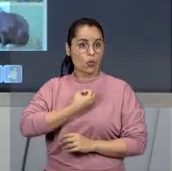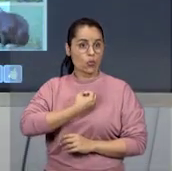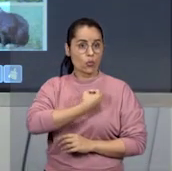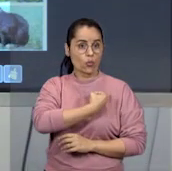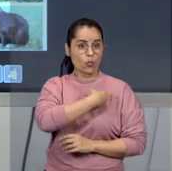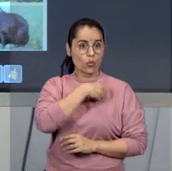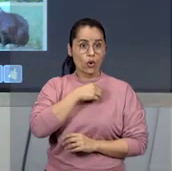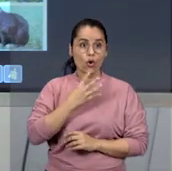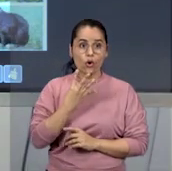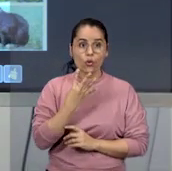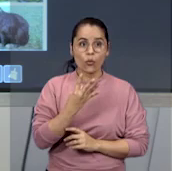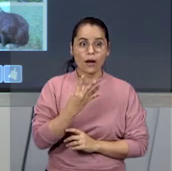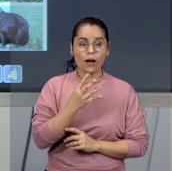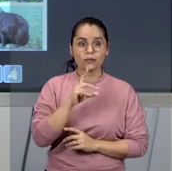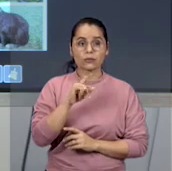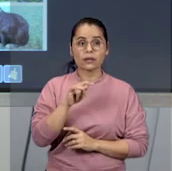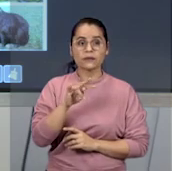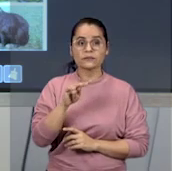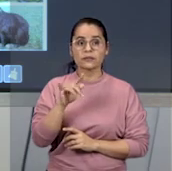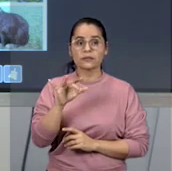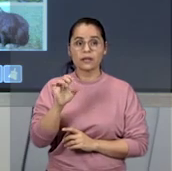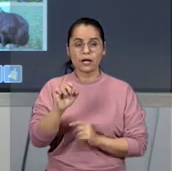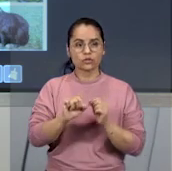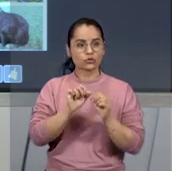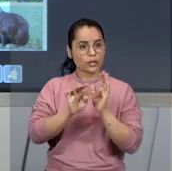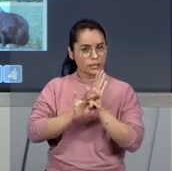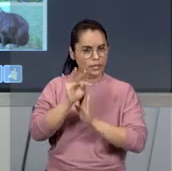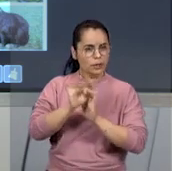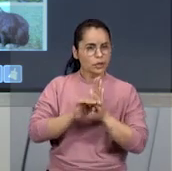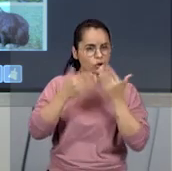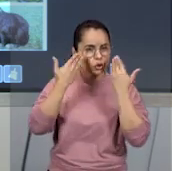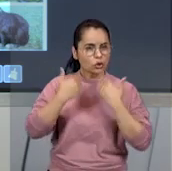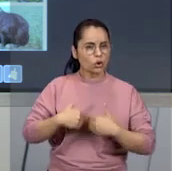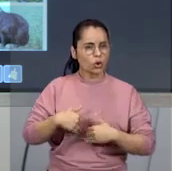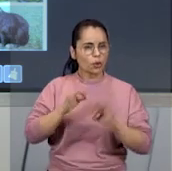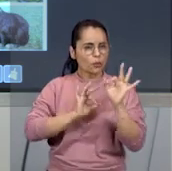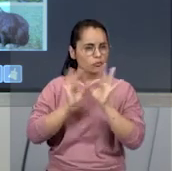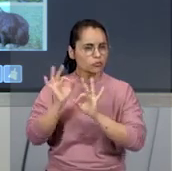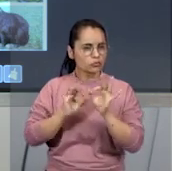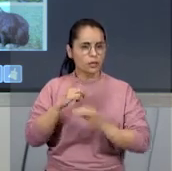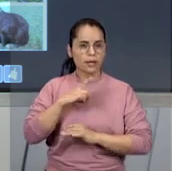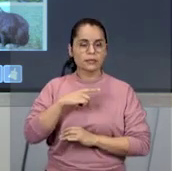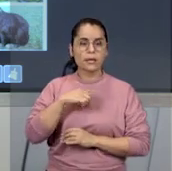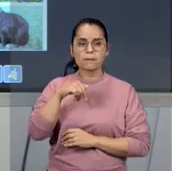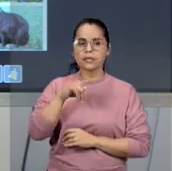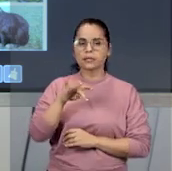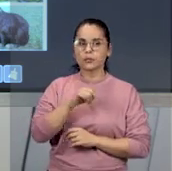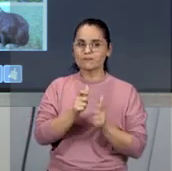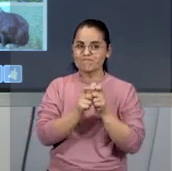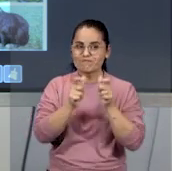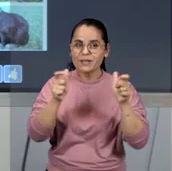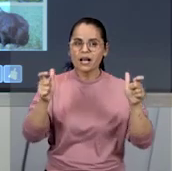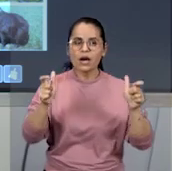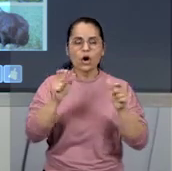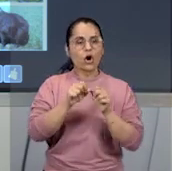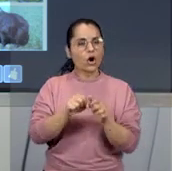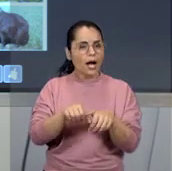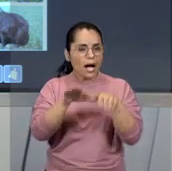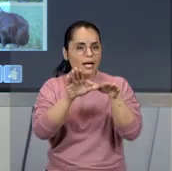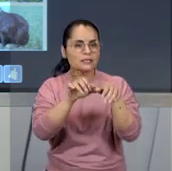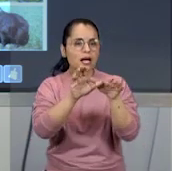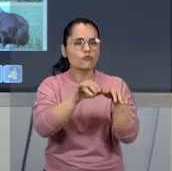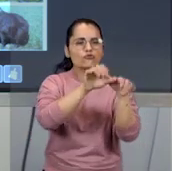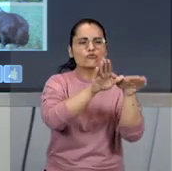cavidades, são endotérmicos, quer dizer, a temperatura do corpo ele é controlada, então ele tem um metabolismo maior, as aves podem